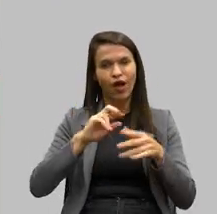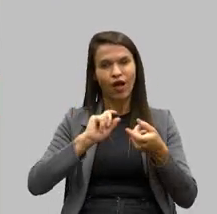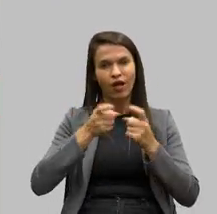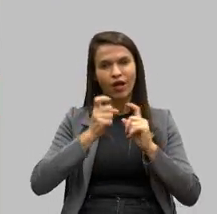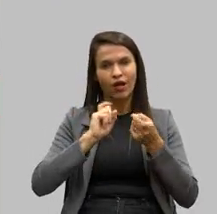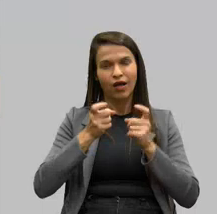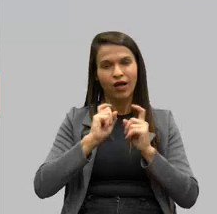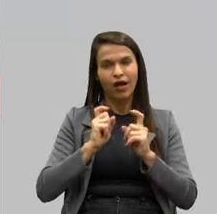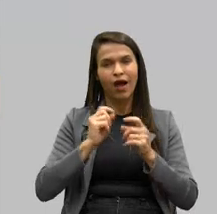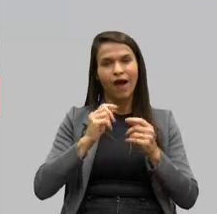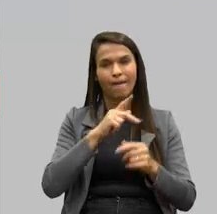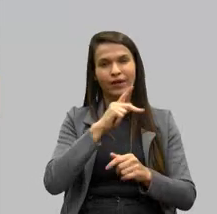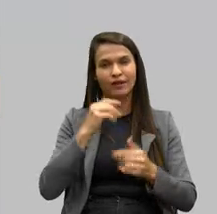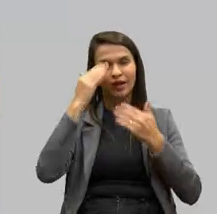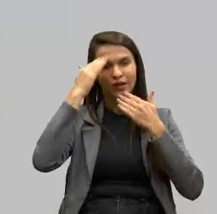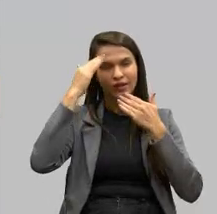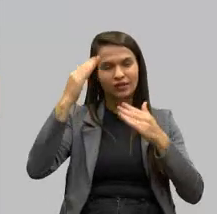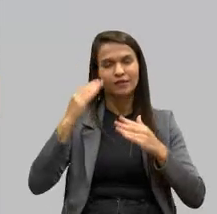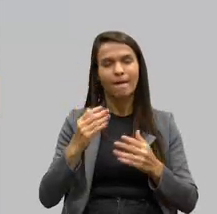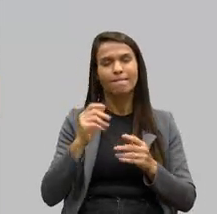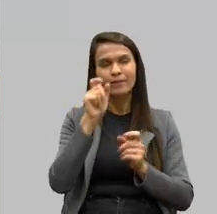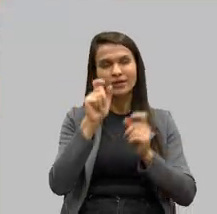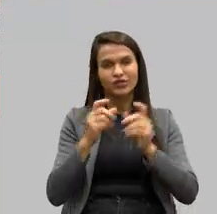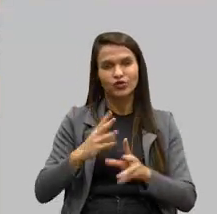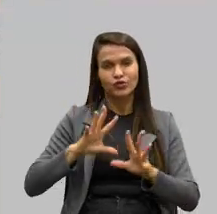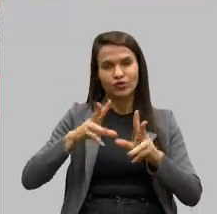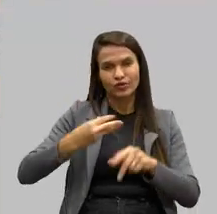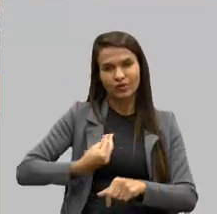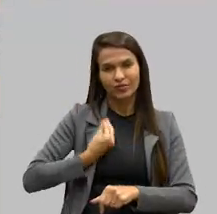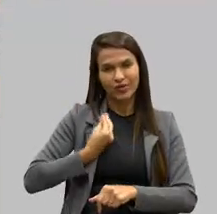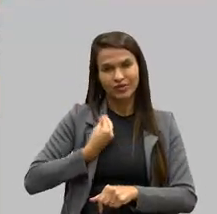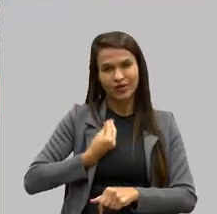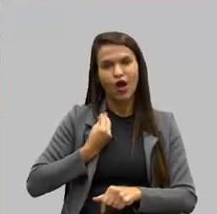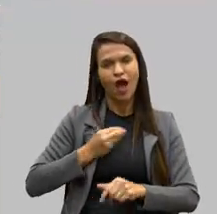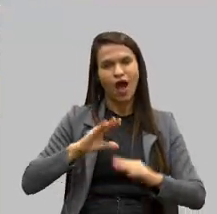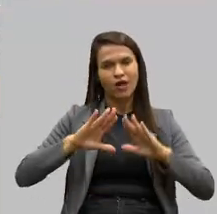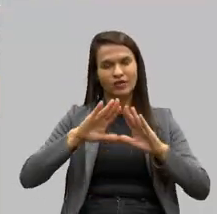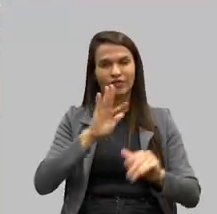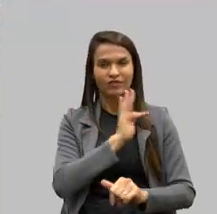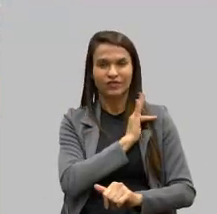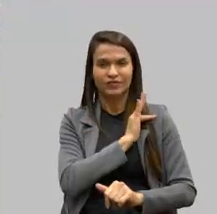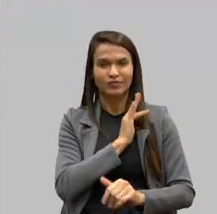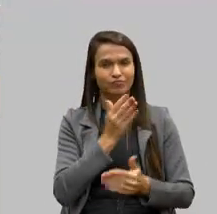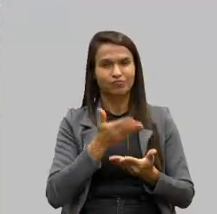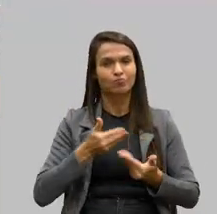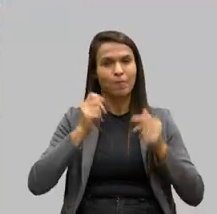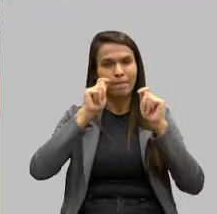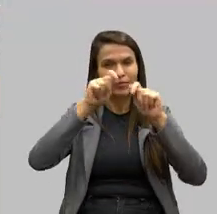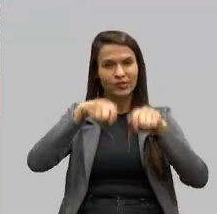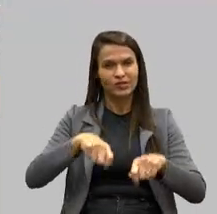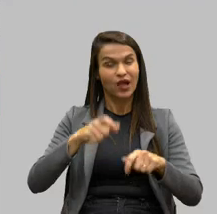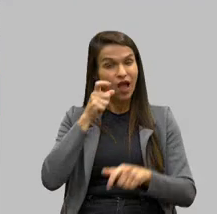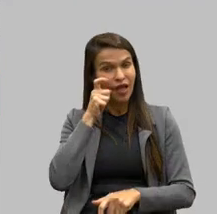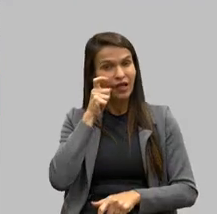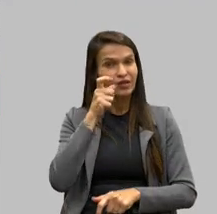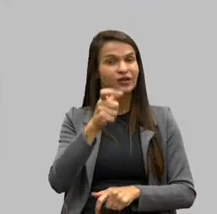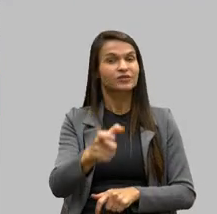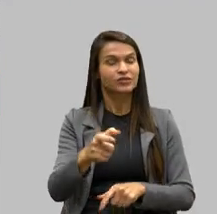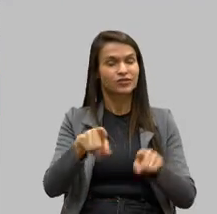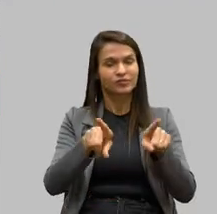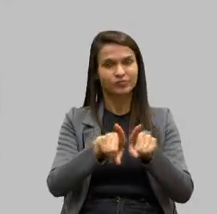presidência agradece à presença de todas as pessoas que tornaram esse Assembleia Fiscaliza possível e interessantíssimo.